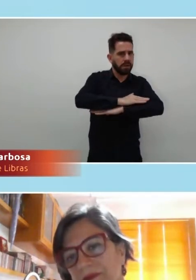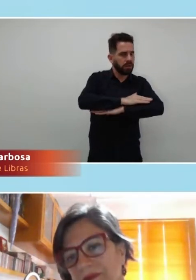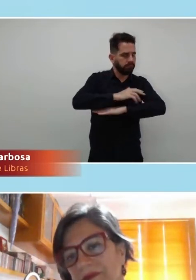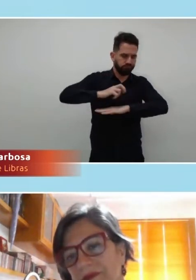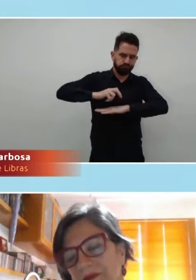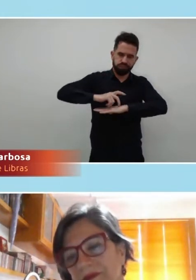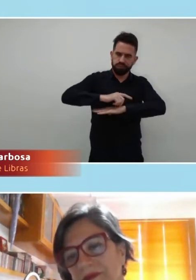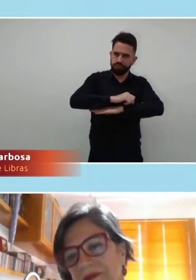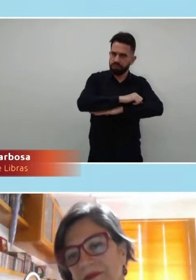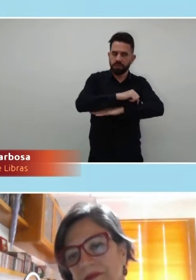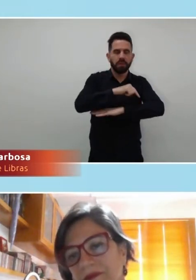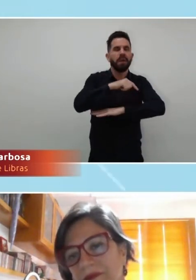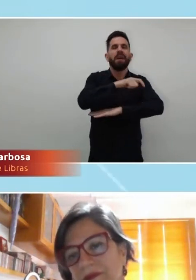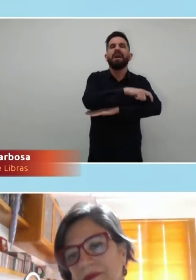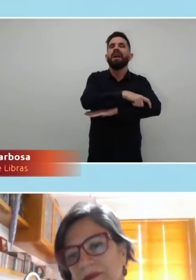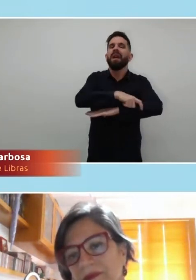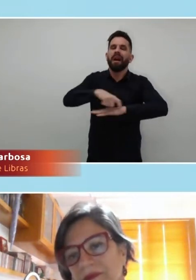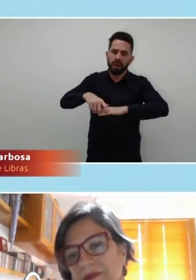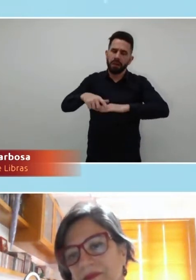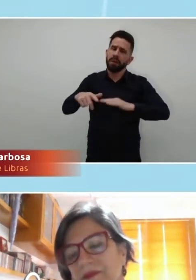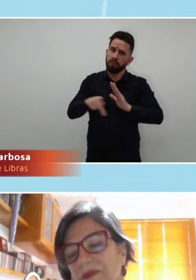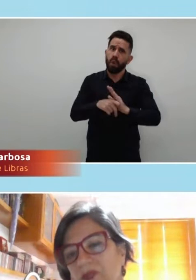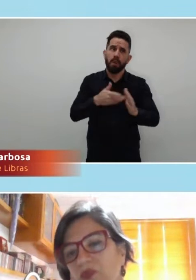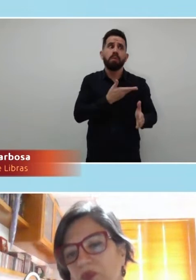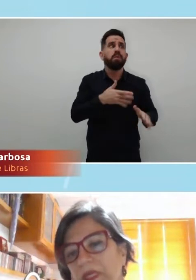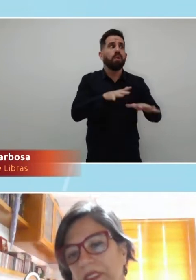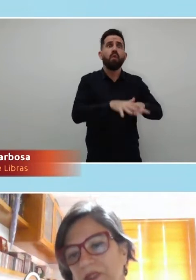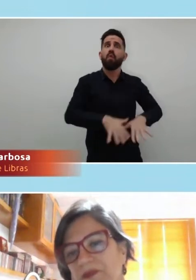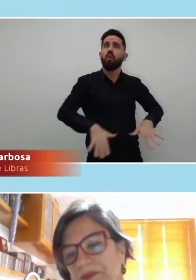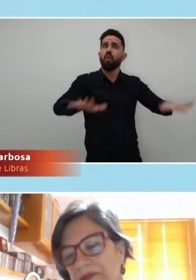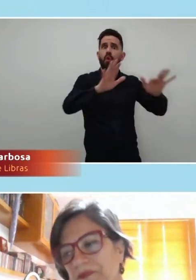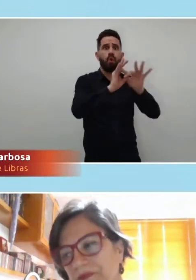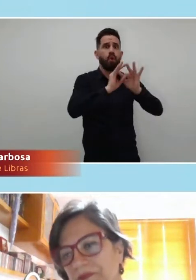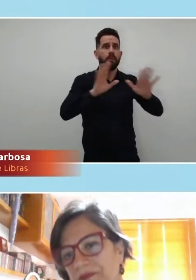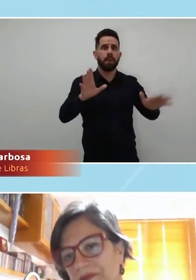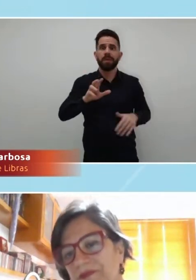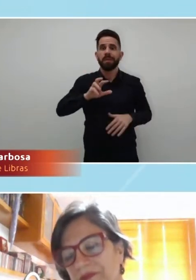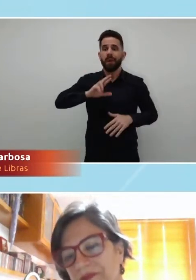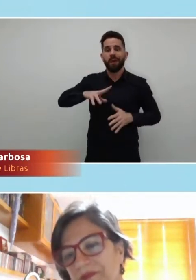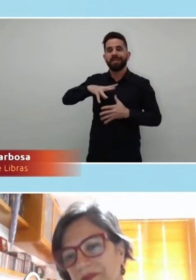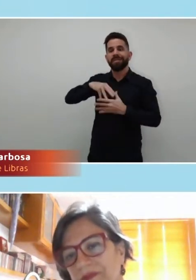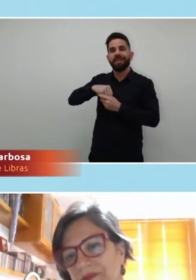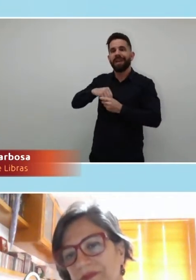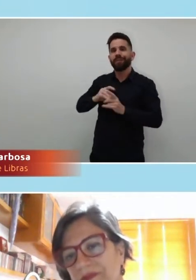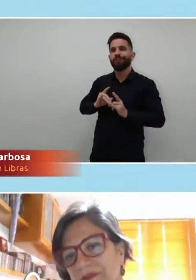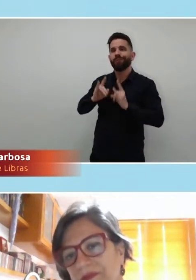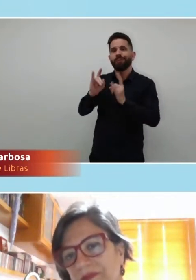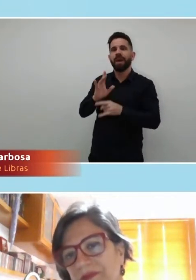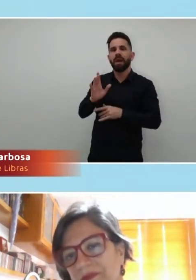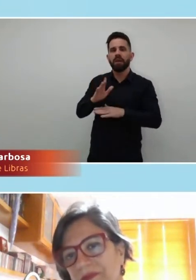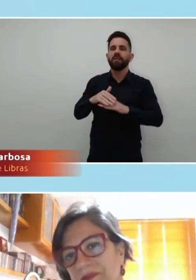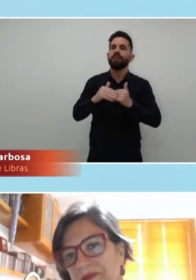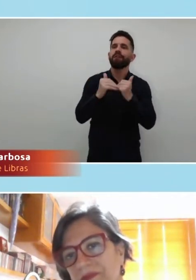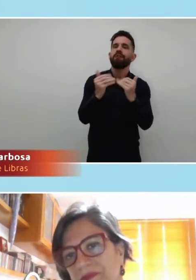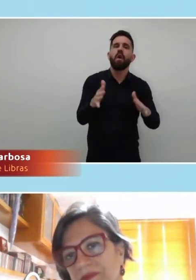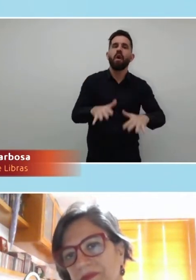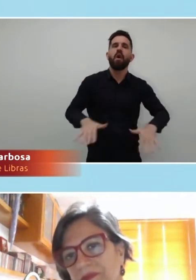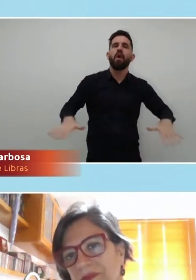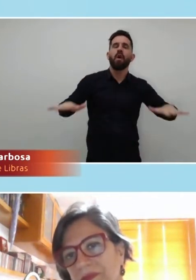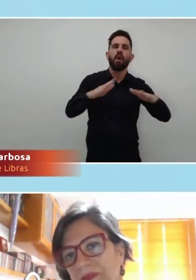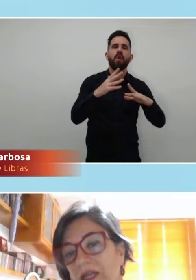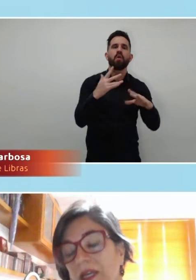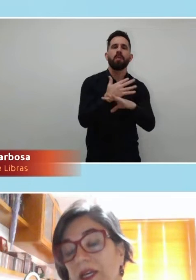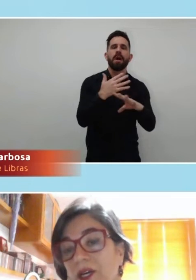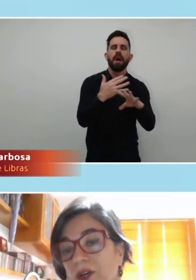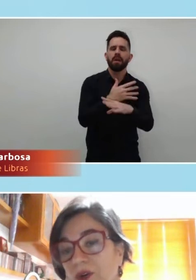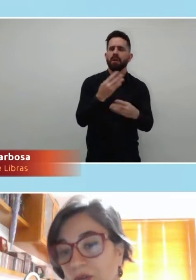desse espaço público aí, pensando, né? No espaço fora dos prédios, no espaço urbano, como é que a gente se encontra hoje aqui na